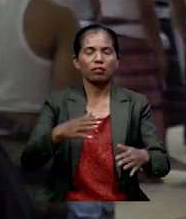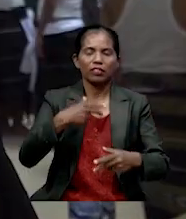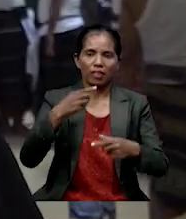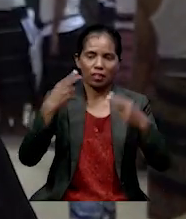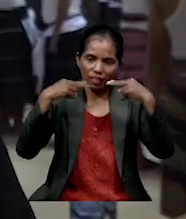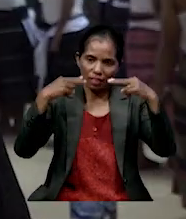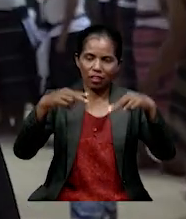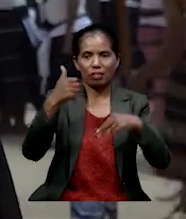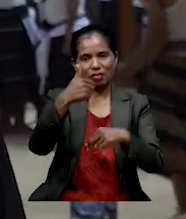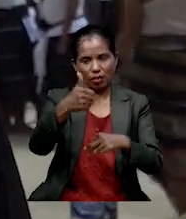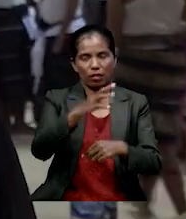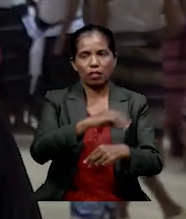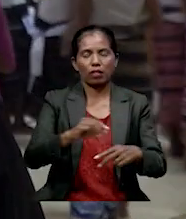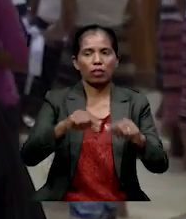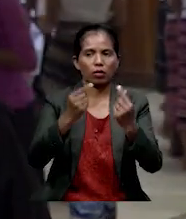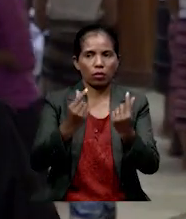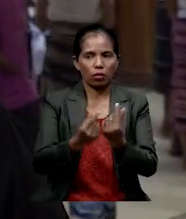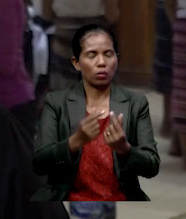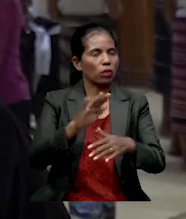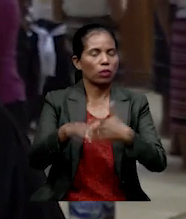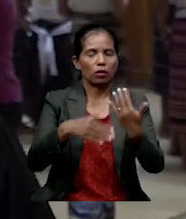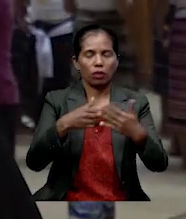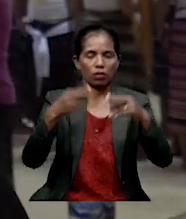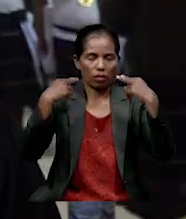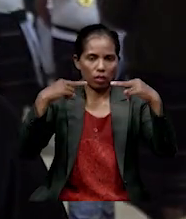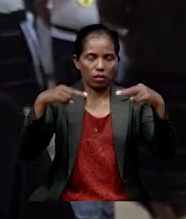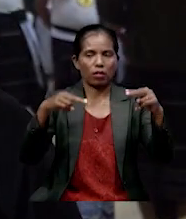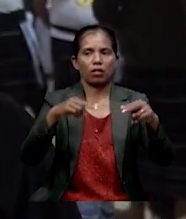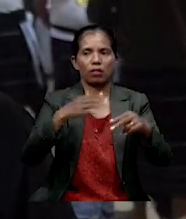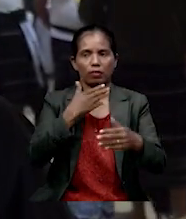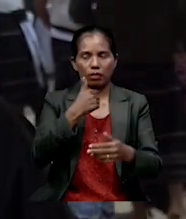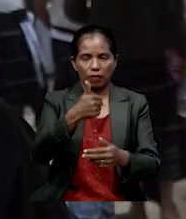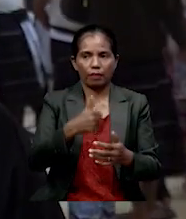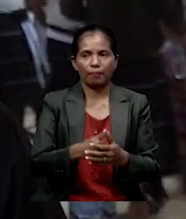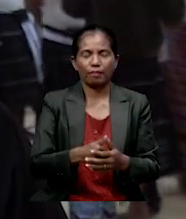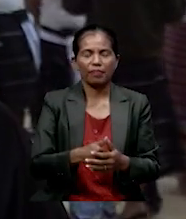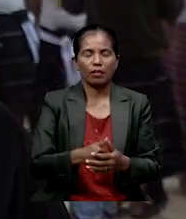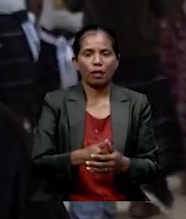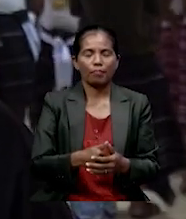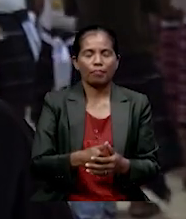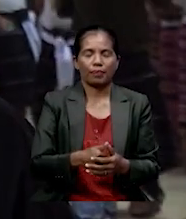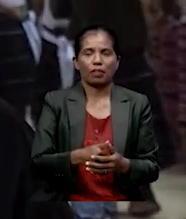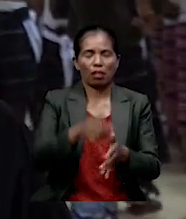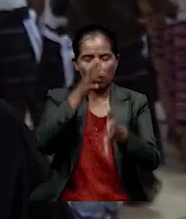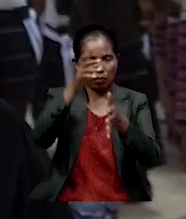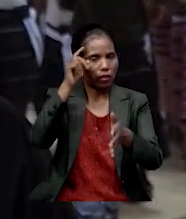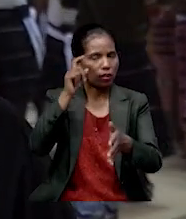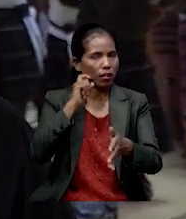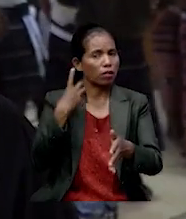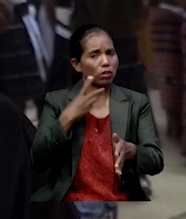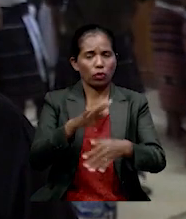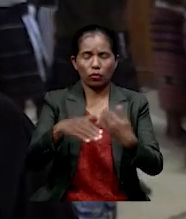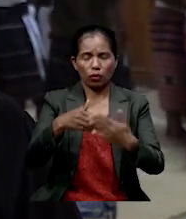tebes namas ba grupo focal grupo hoto hoto be kanta furak mus. Sing abunana hane sing itu hoto hatte ne katak itani leader itani